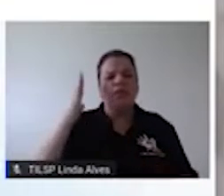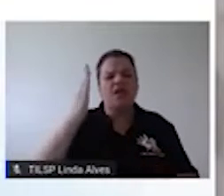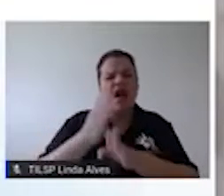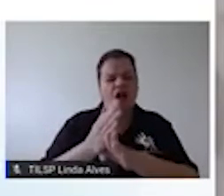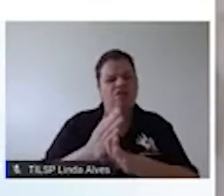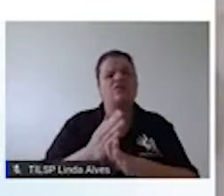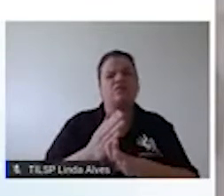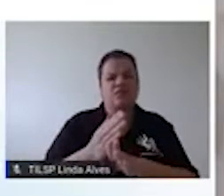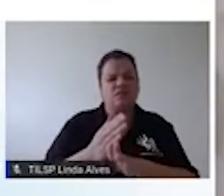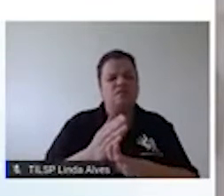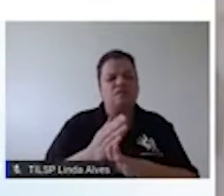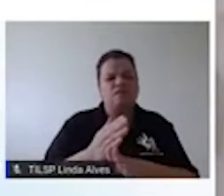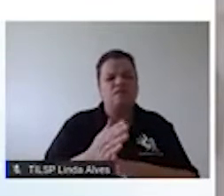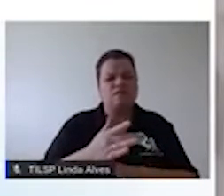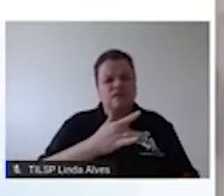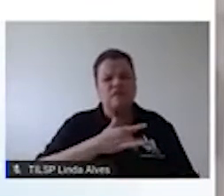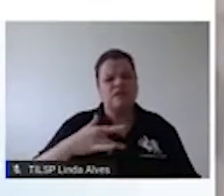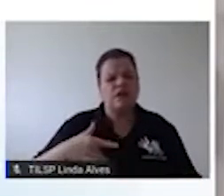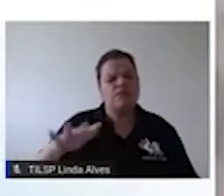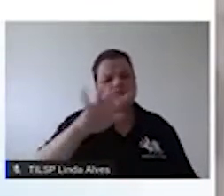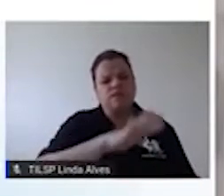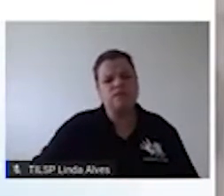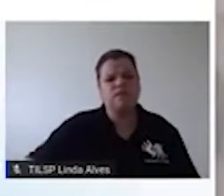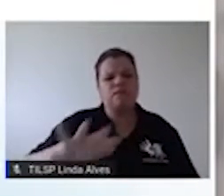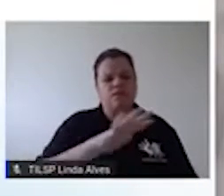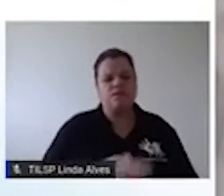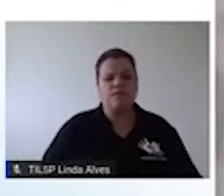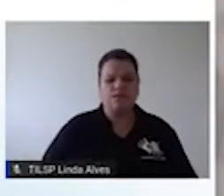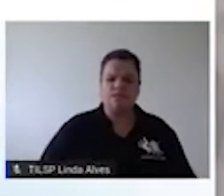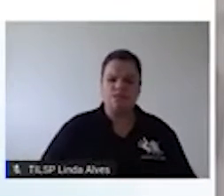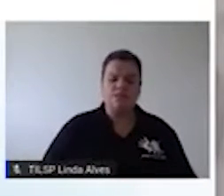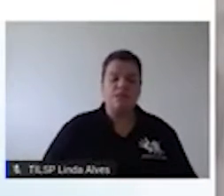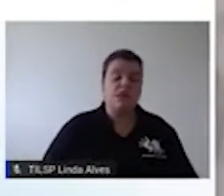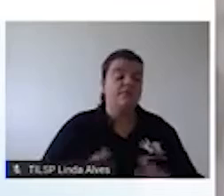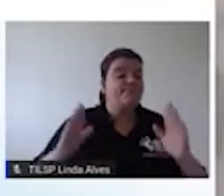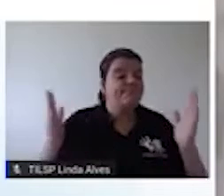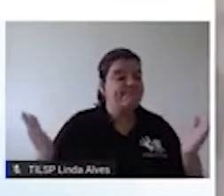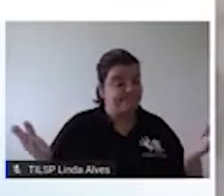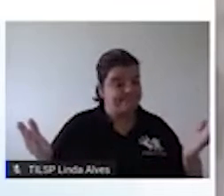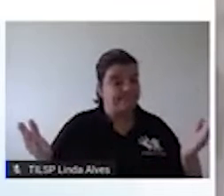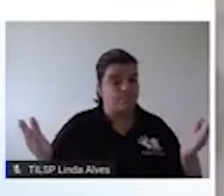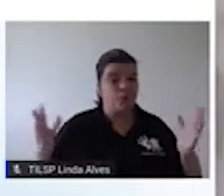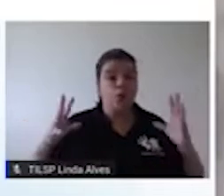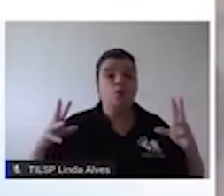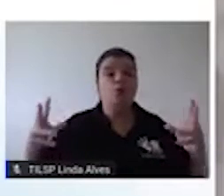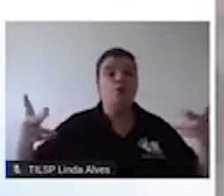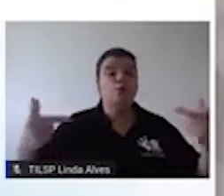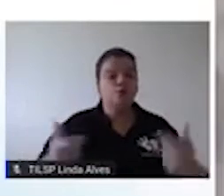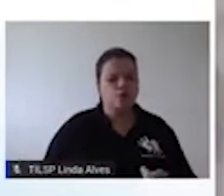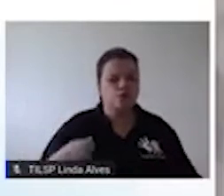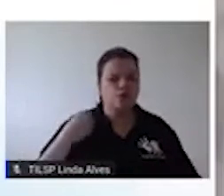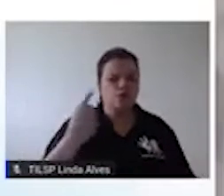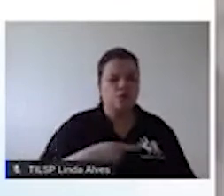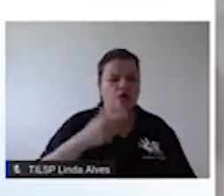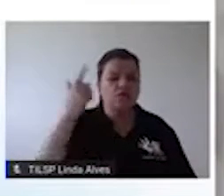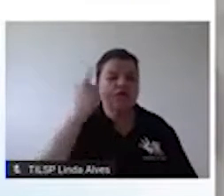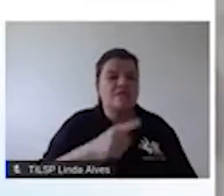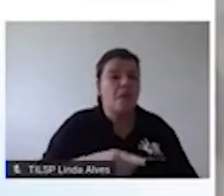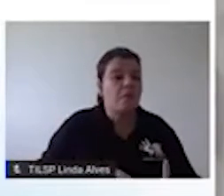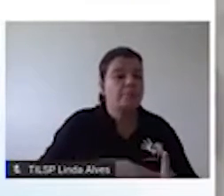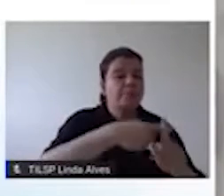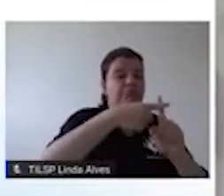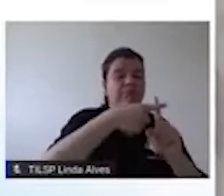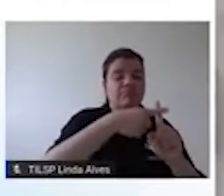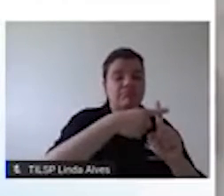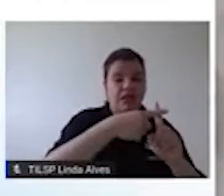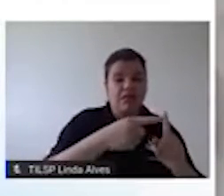é, que nós tivemos no enfrentamento dessa pandemia. Por outro lado, tudo o que se conseguiu de positivo,